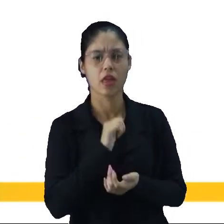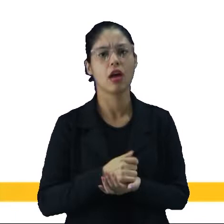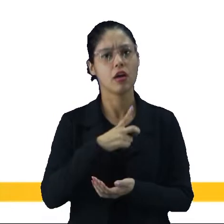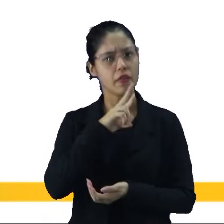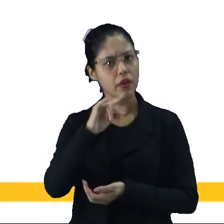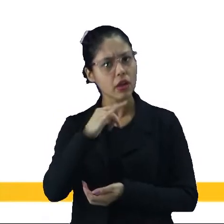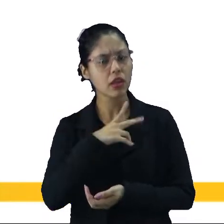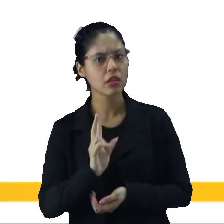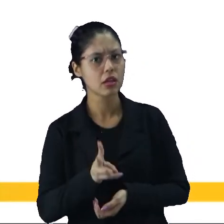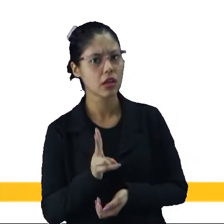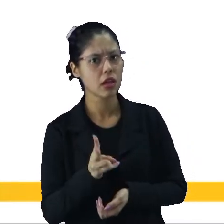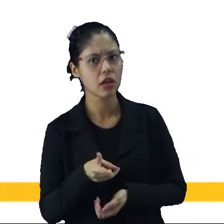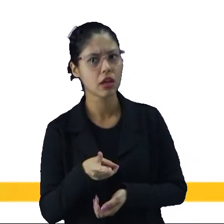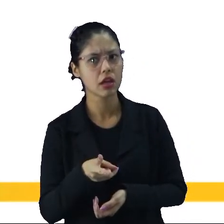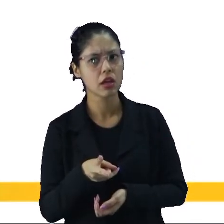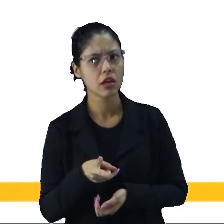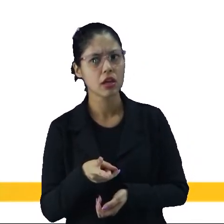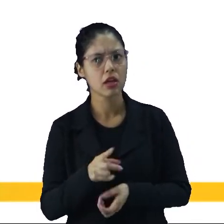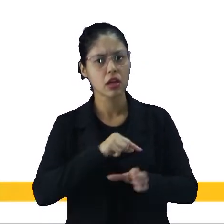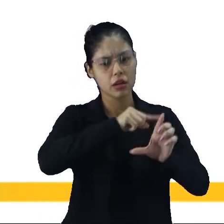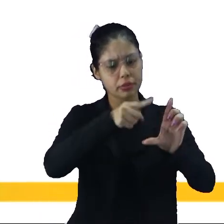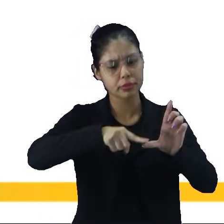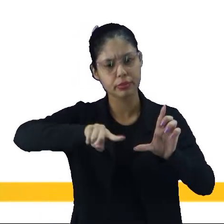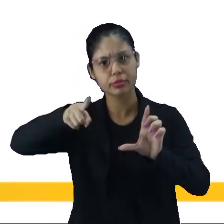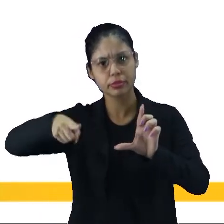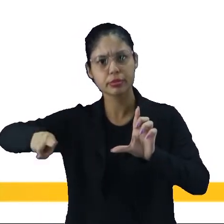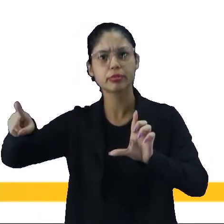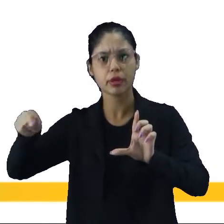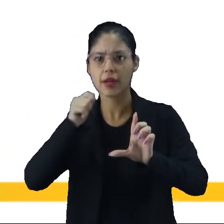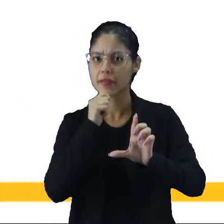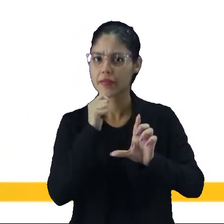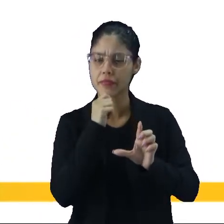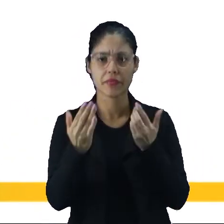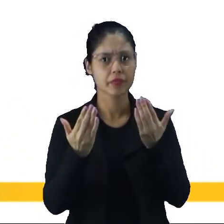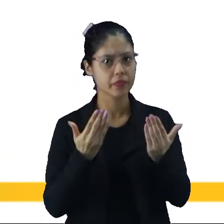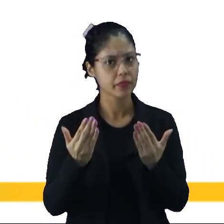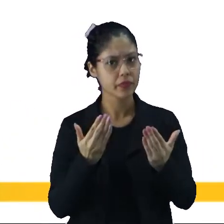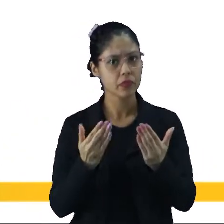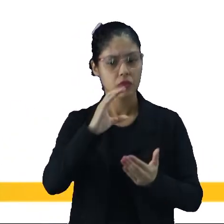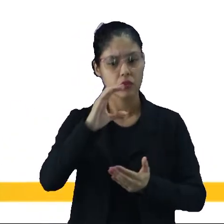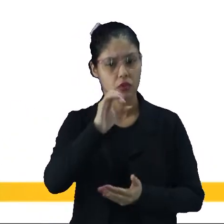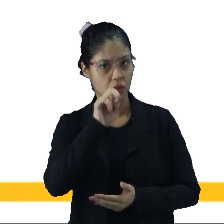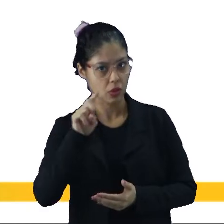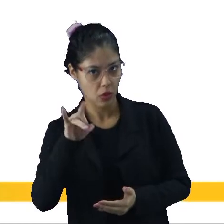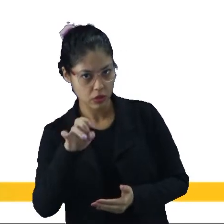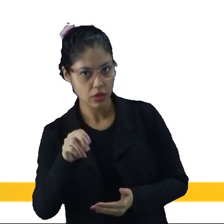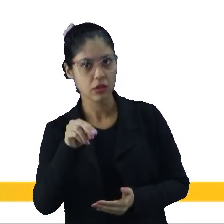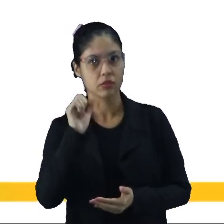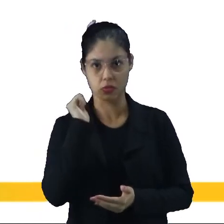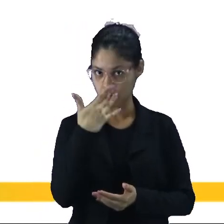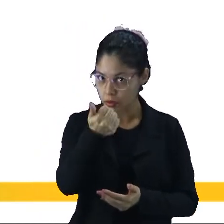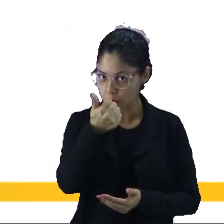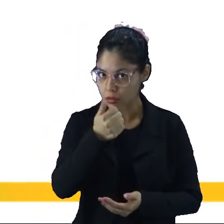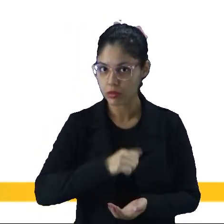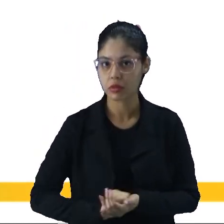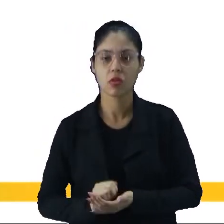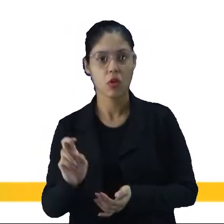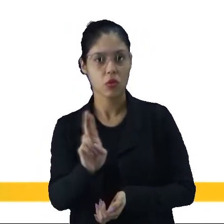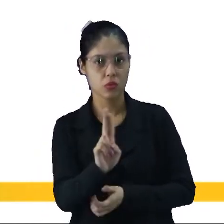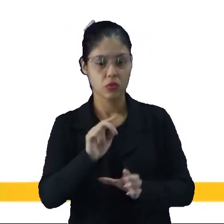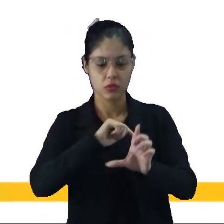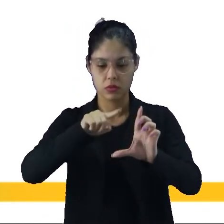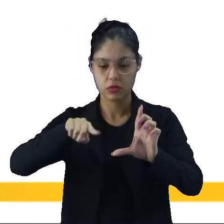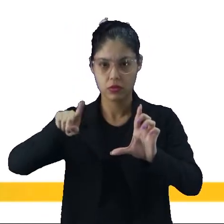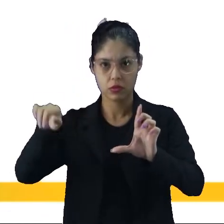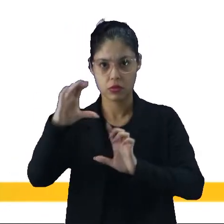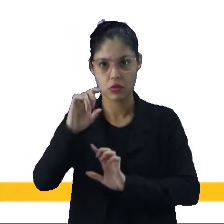ela sempre vai ter esse comportamento, tá? Isso aqui é relacionado à função cosseno, beleza? O nome desse